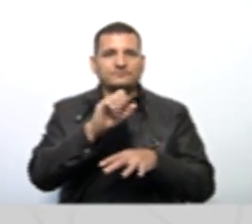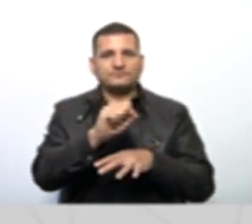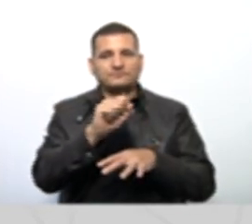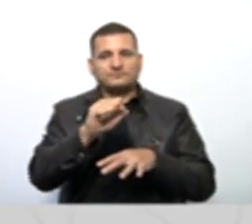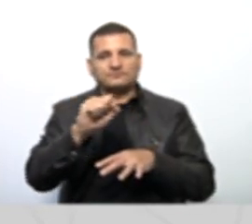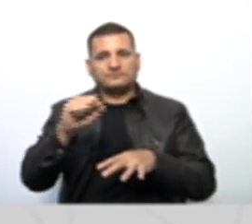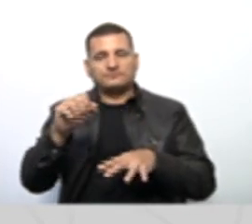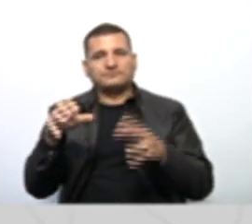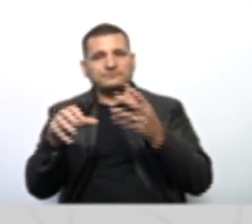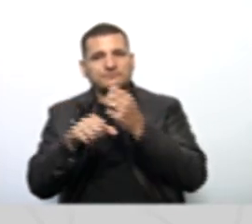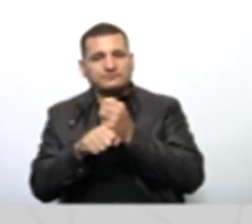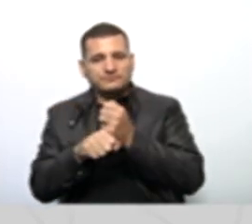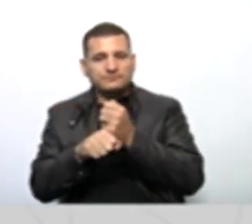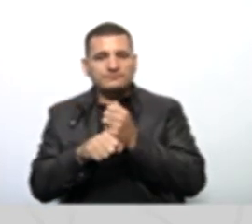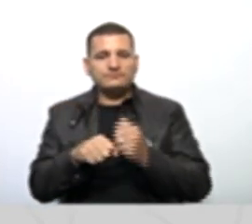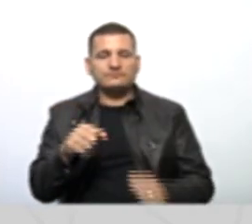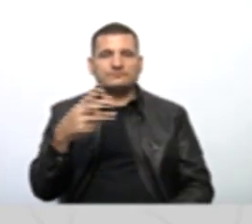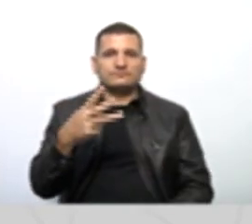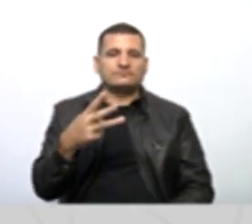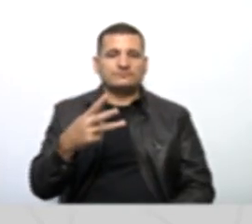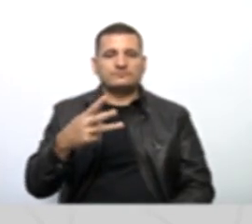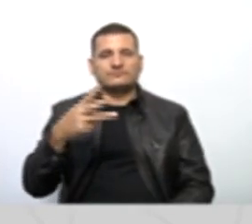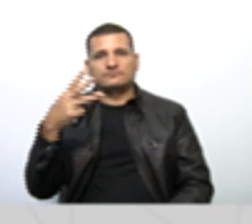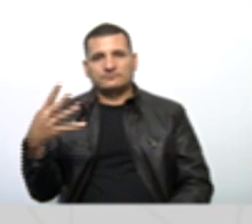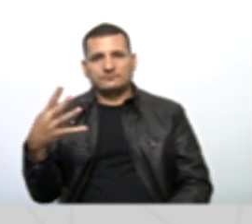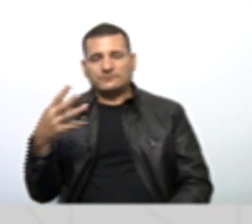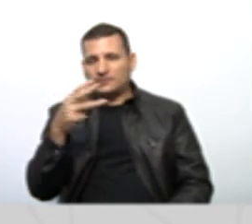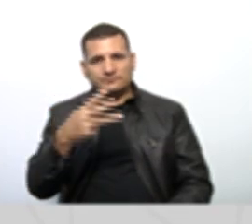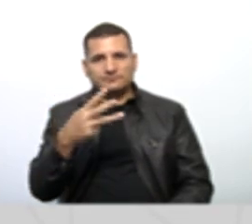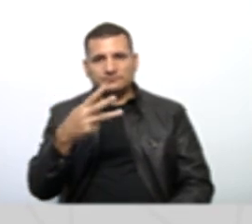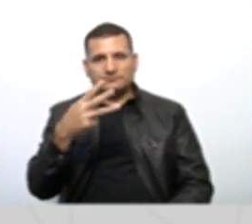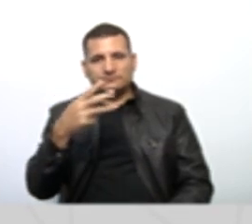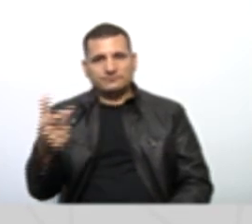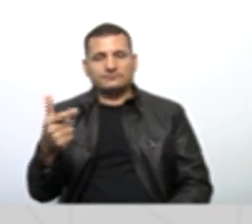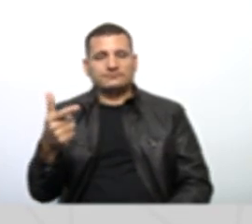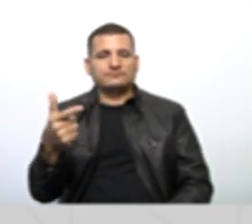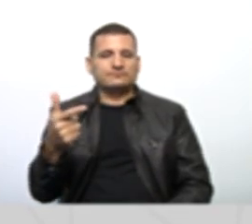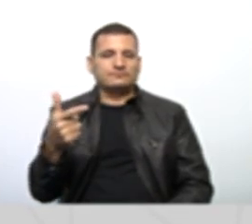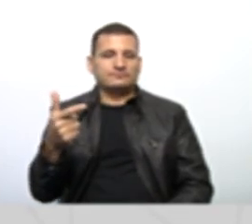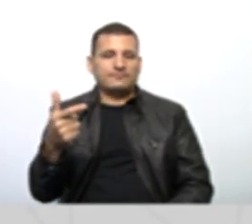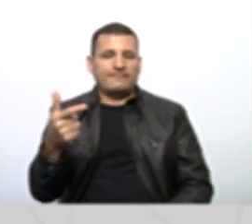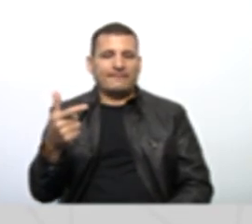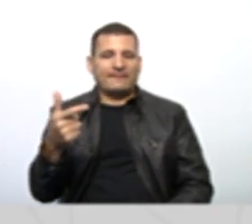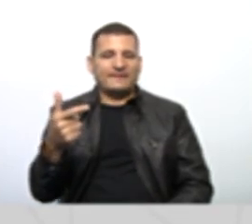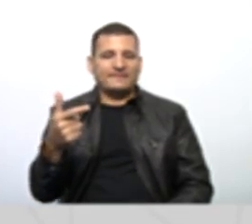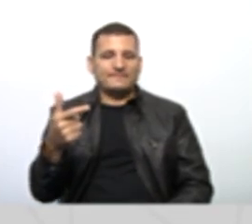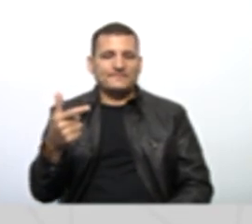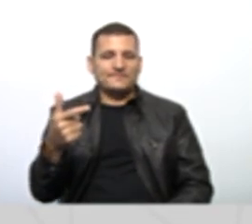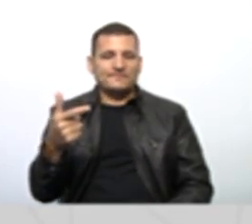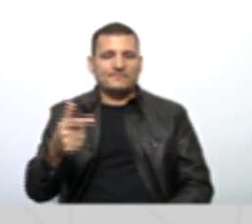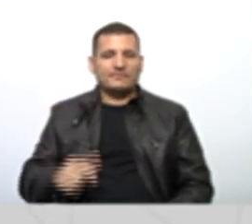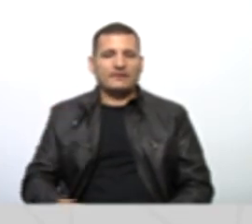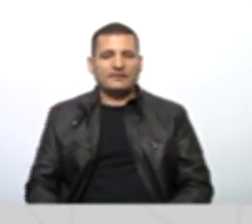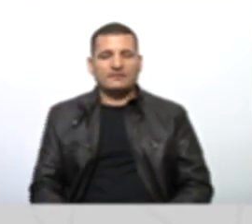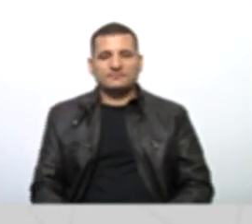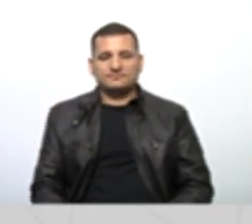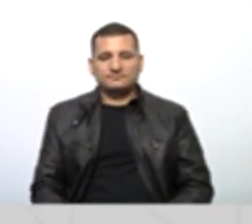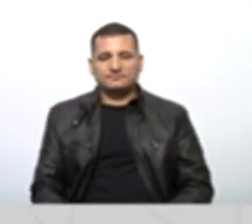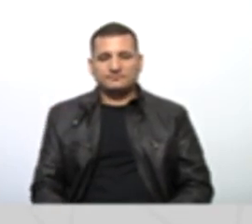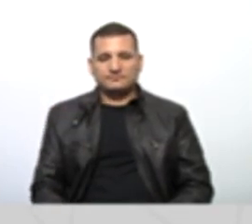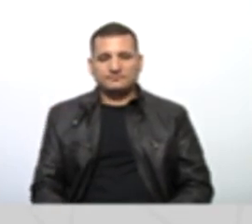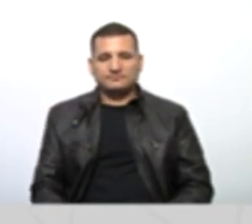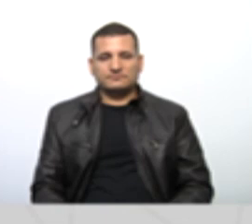8 vez quatro pessoal encontro 32 não é isso então é assim né ficou fácil aqui então o pessoal